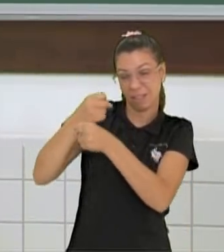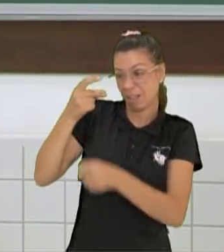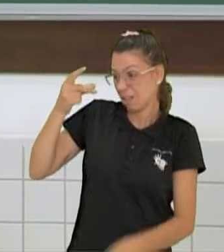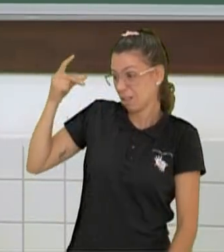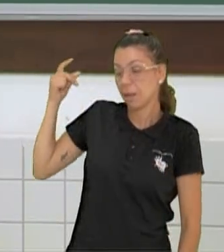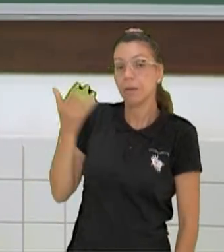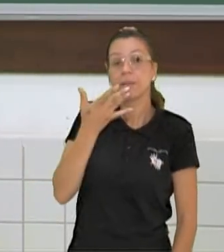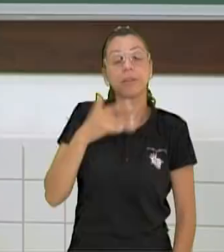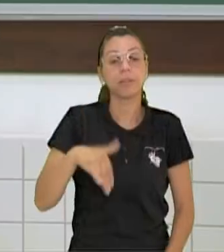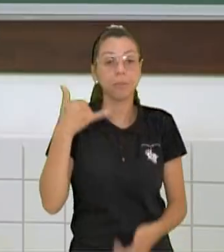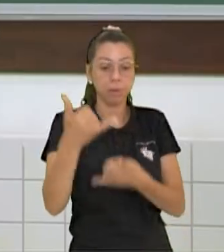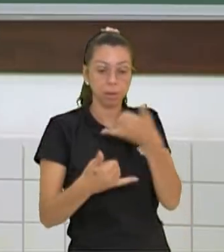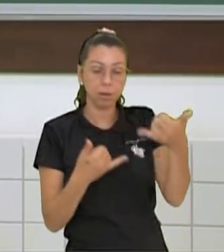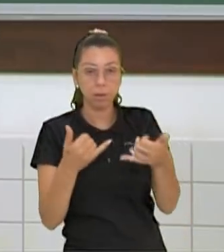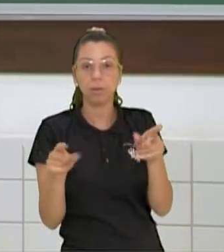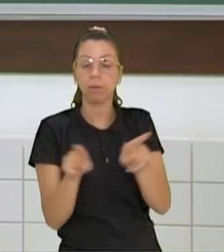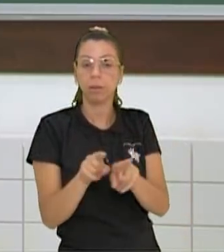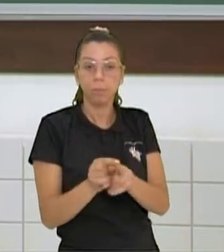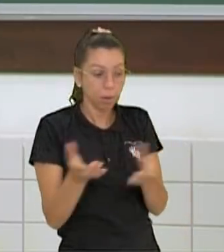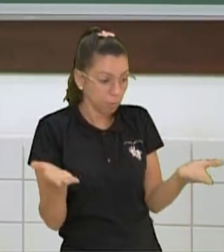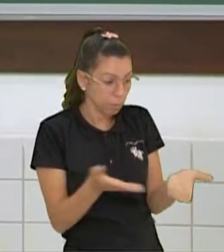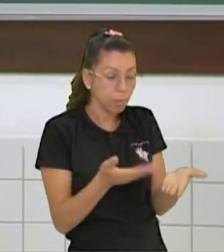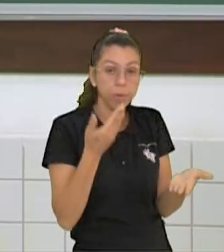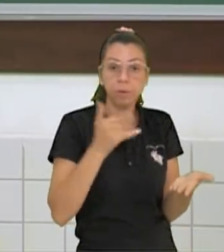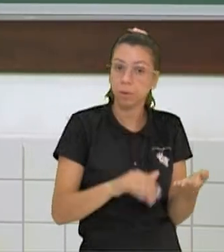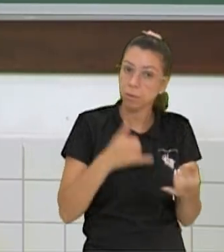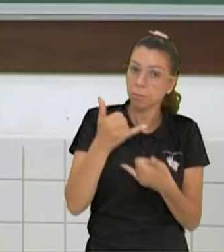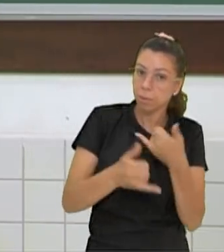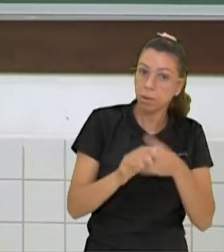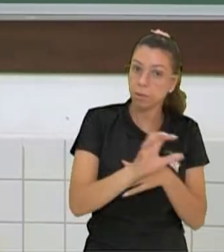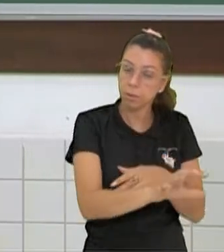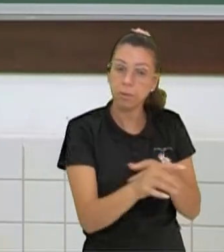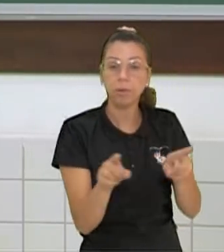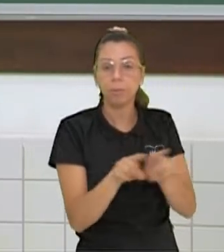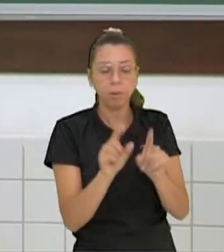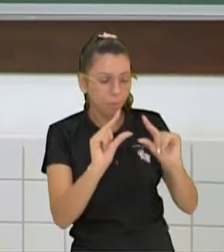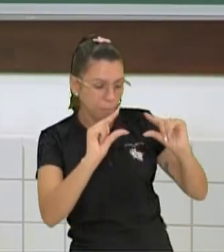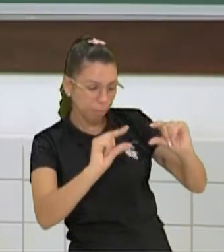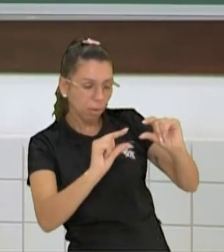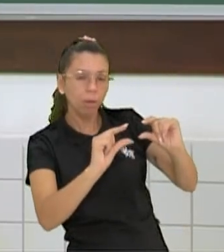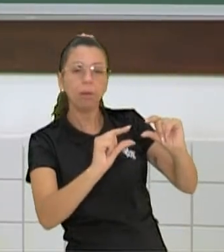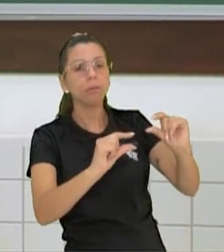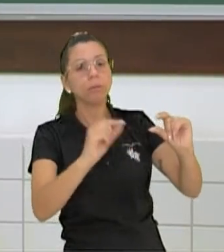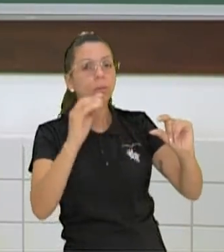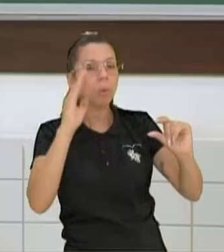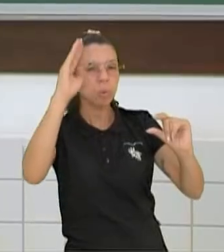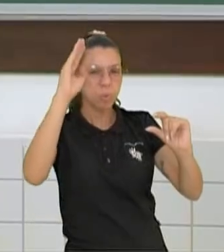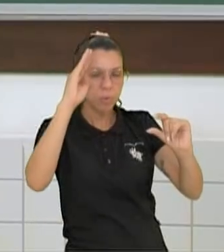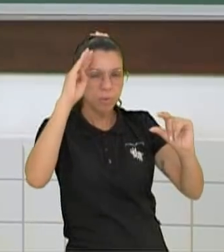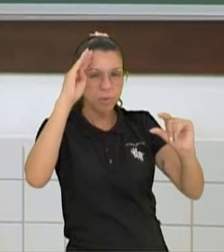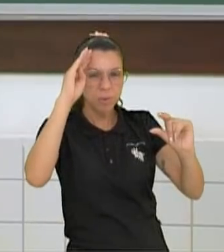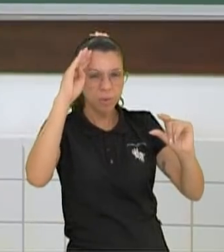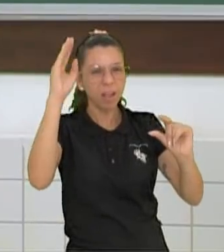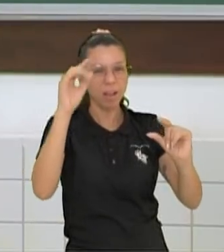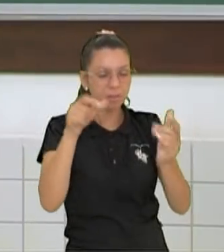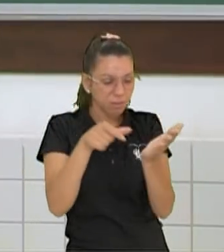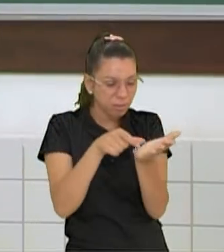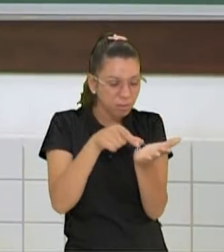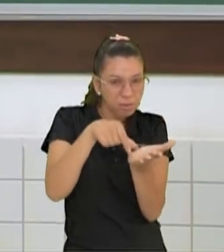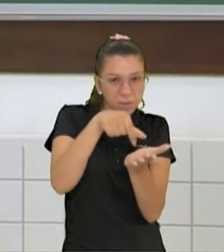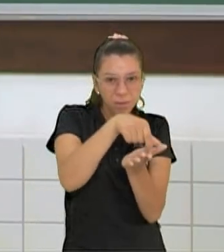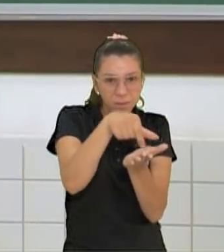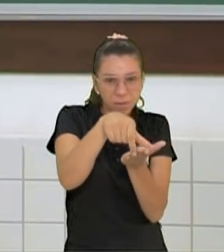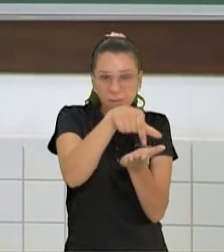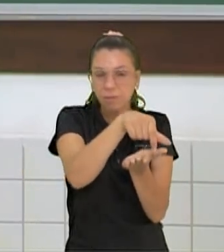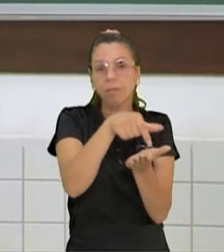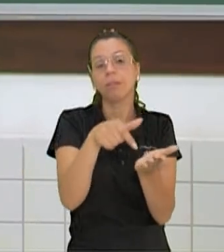brincavam. Mas hoje as crianças também não brincam dessa maneira? Não brincam com miniaturas de soldados? Não tem os chamados soldados de